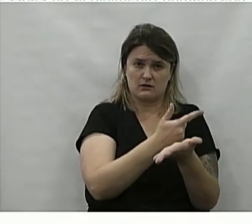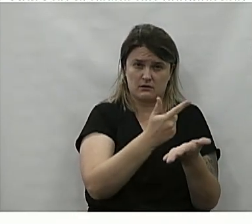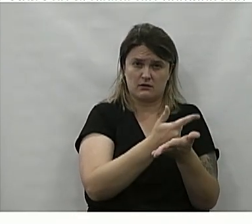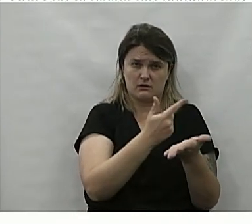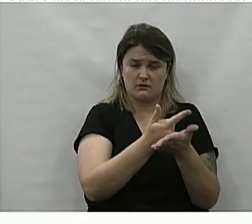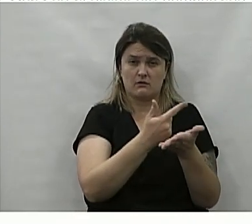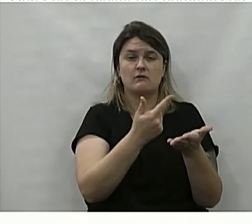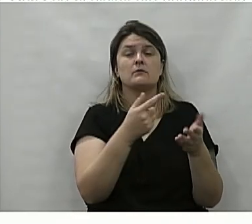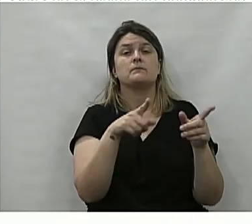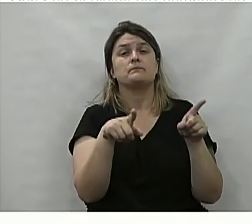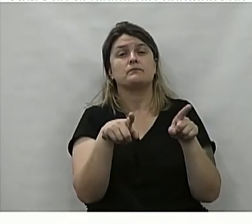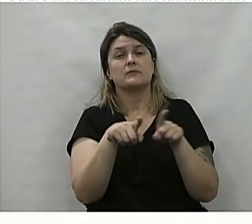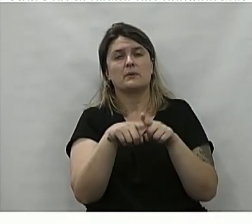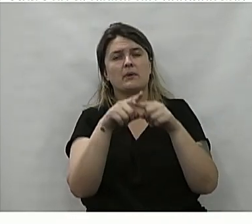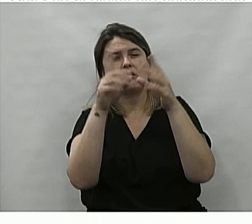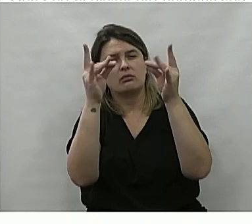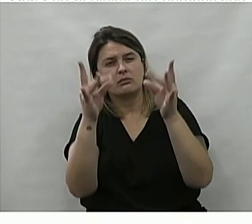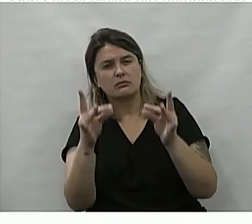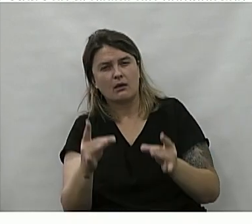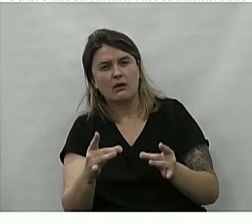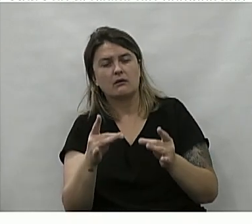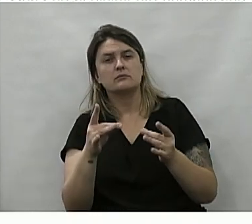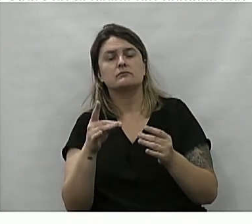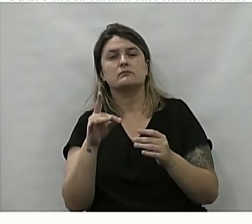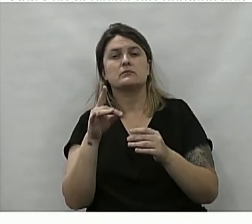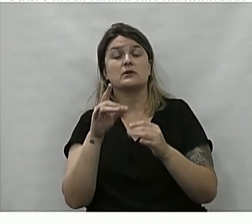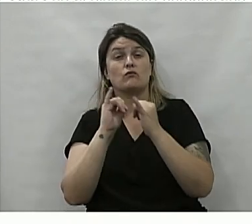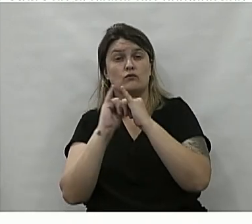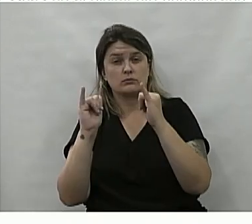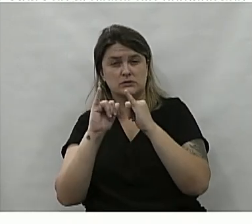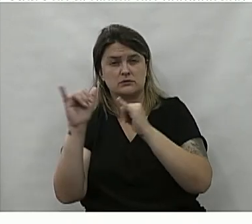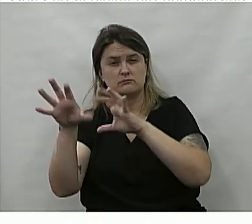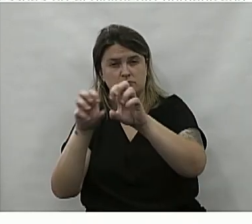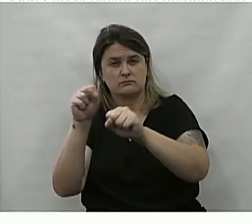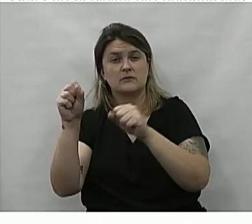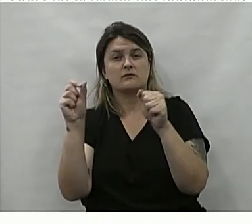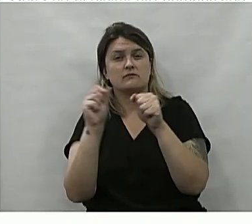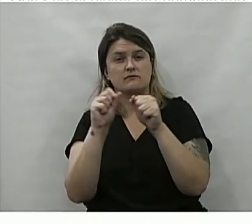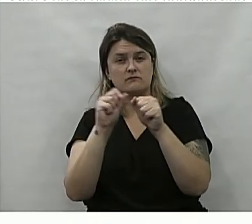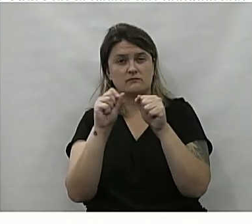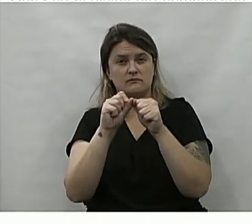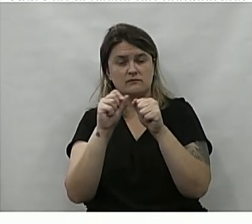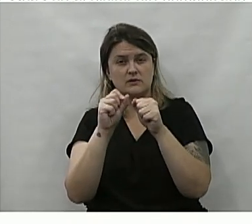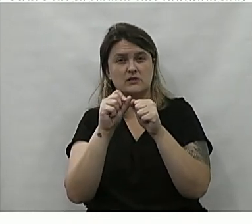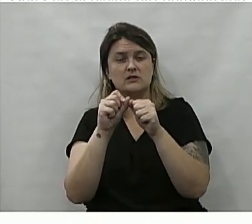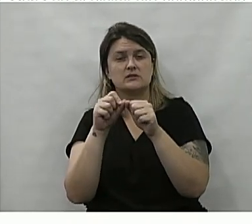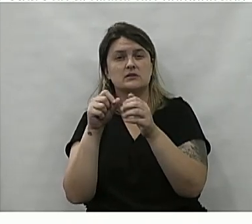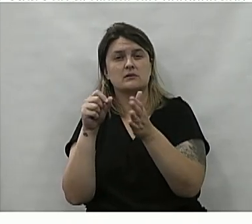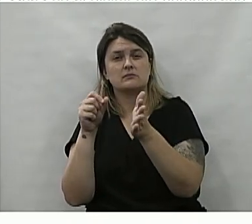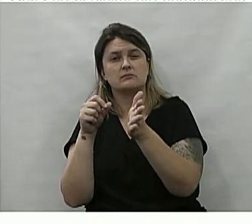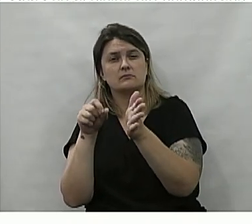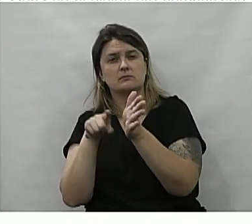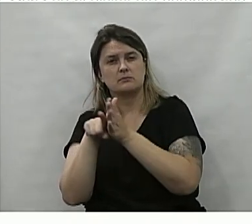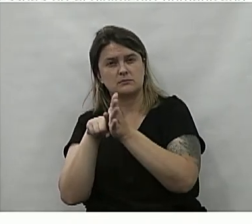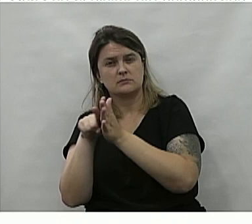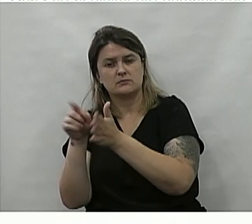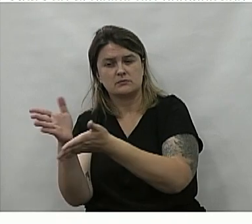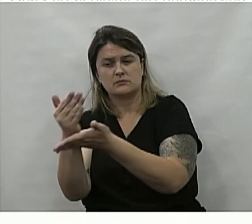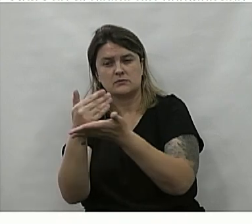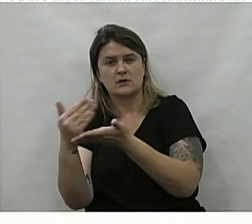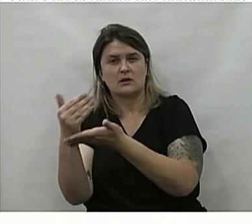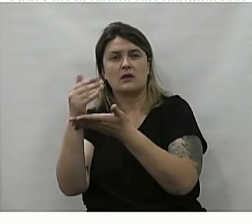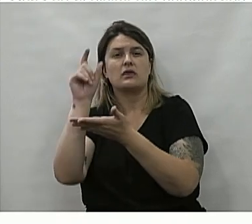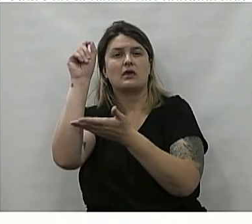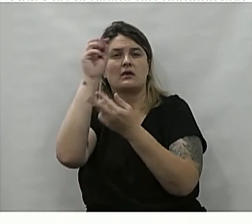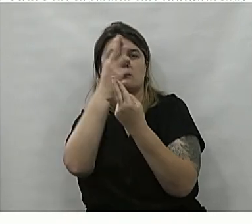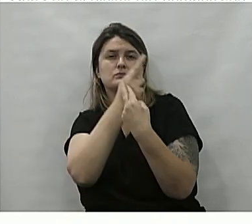Quantitativa Descritiva Para a coleta De dados Os mesmos Foram realizados Através dos dados Repassados